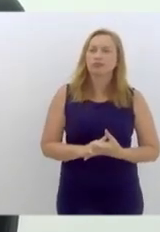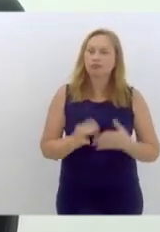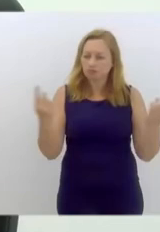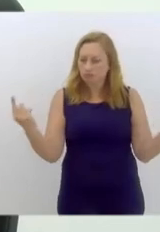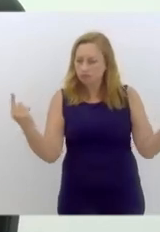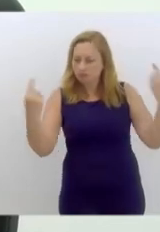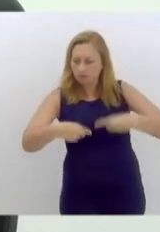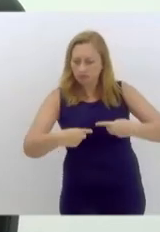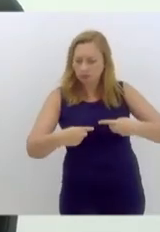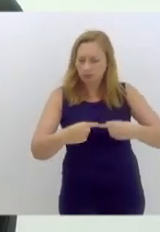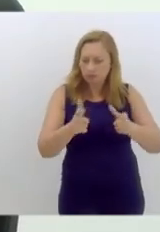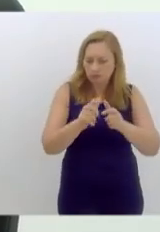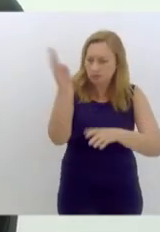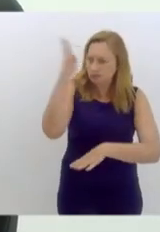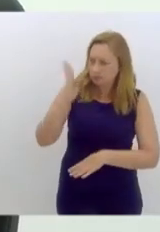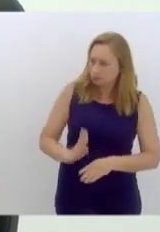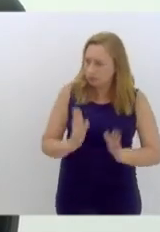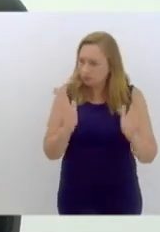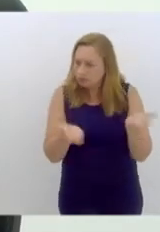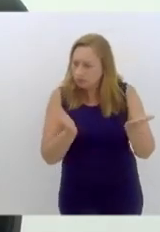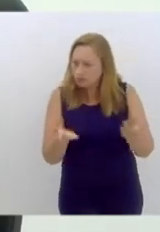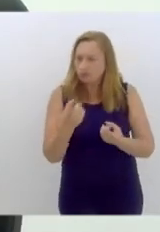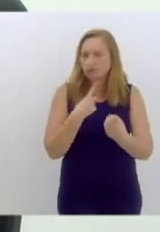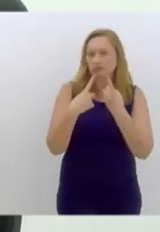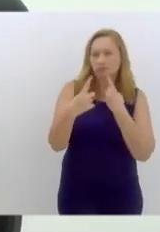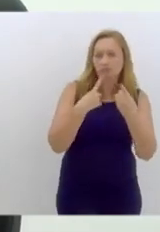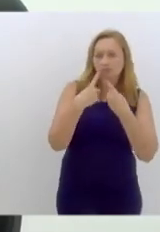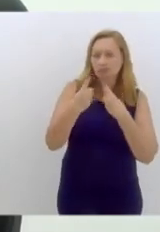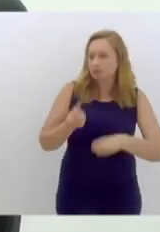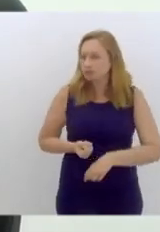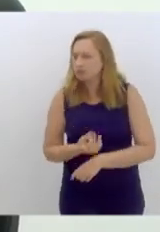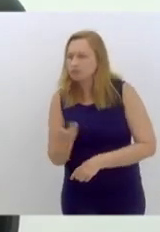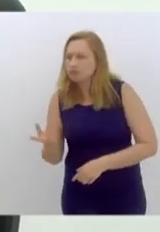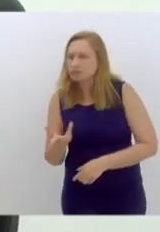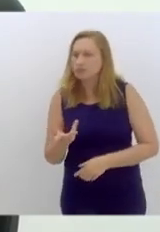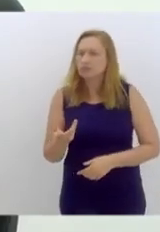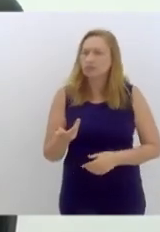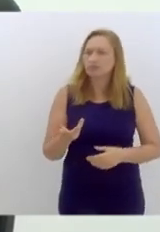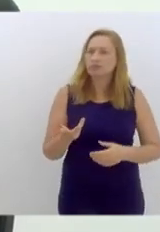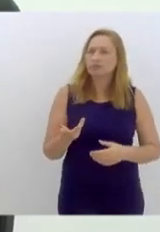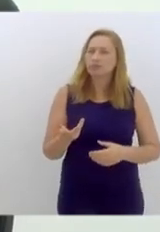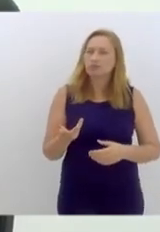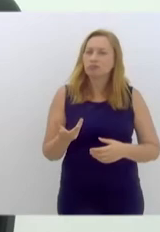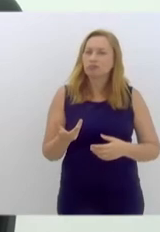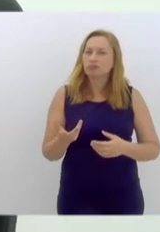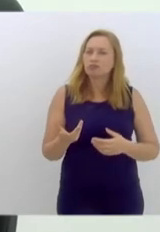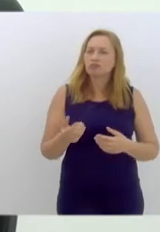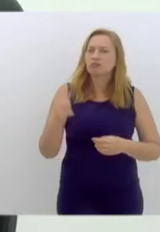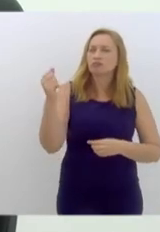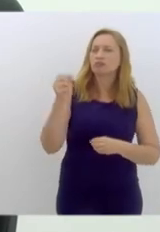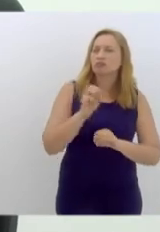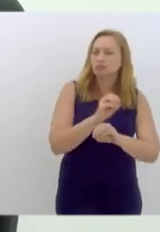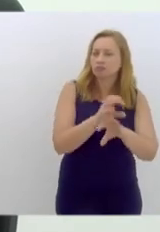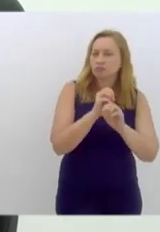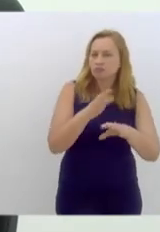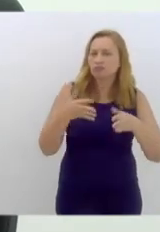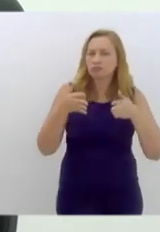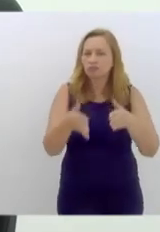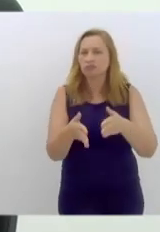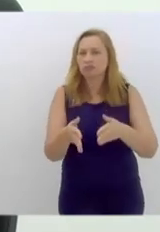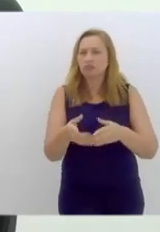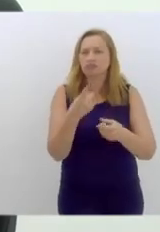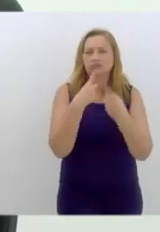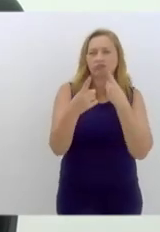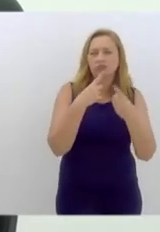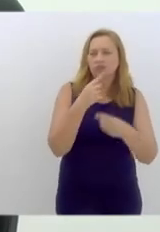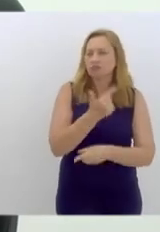desafio, né, no Brasil atual de debater a qualidade da educação como elemento central, esse debate ele não